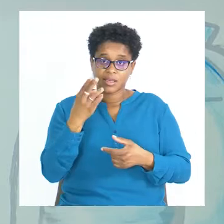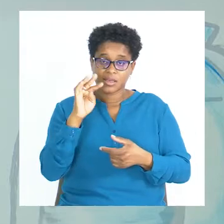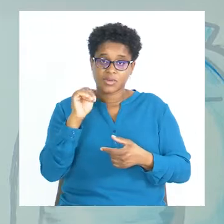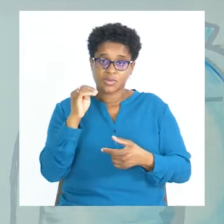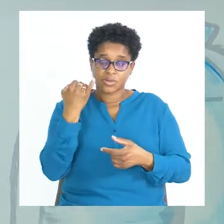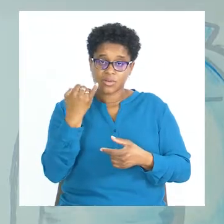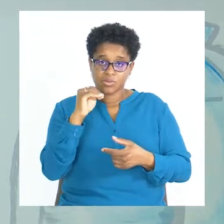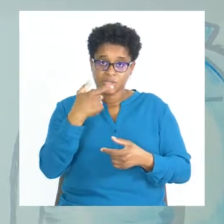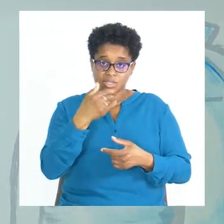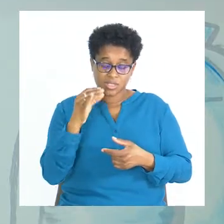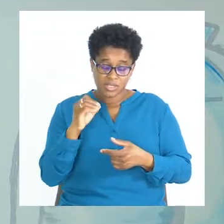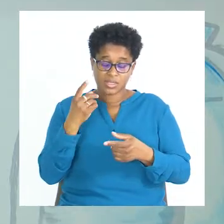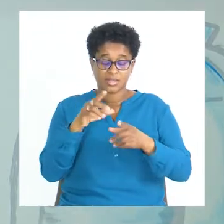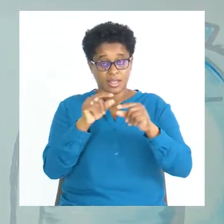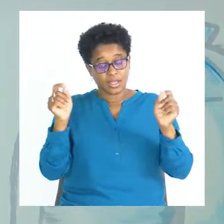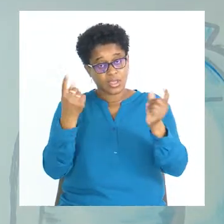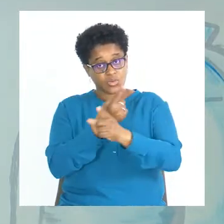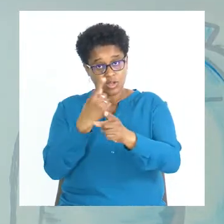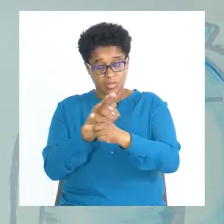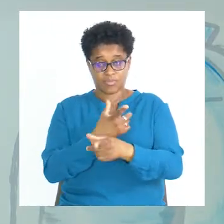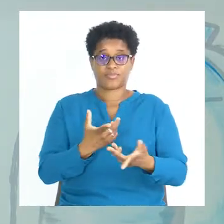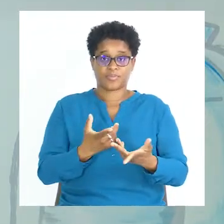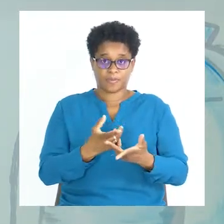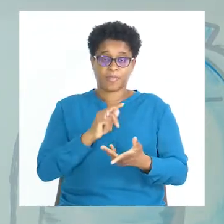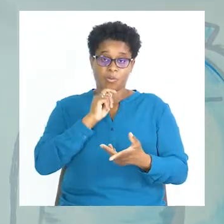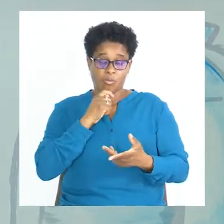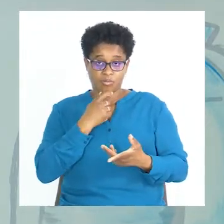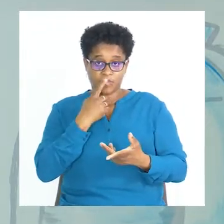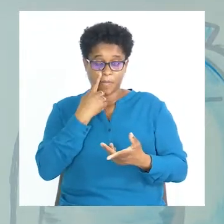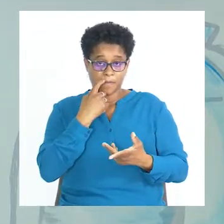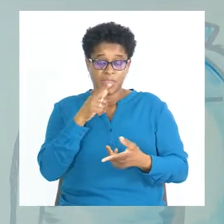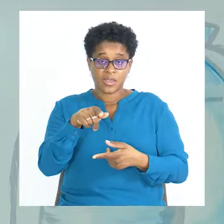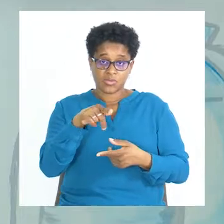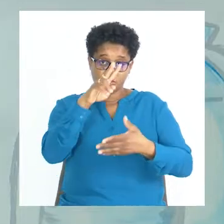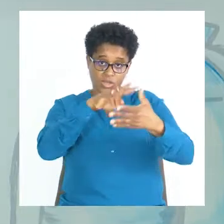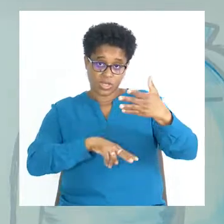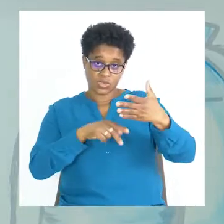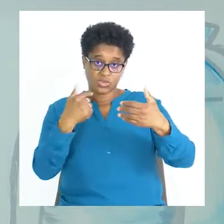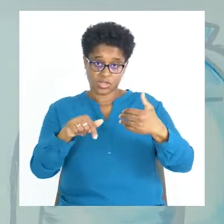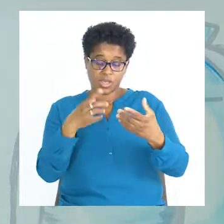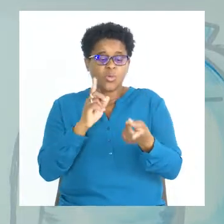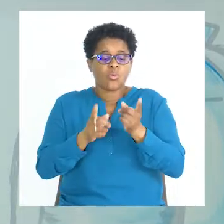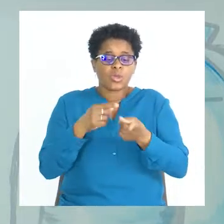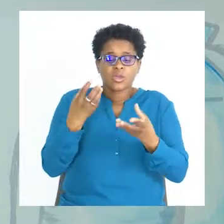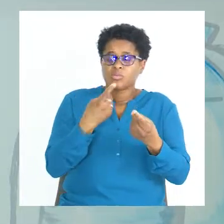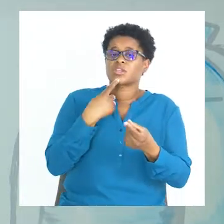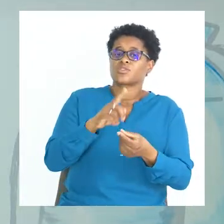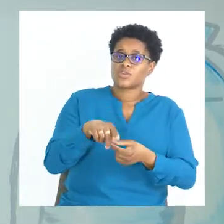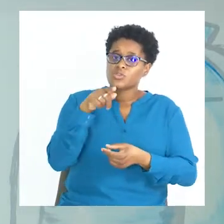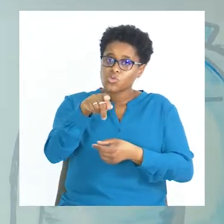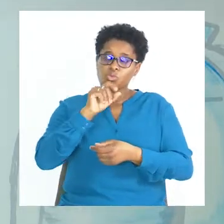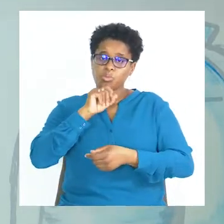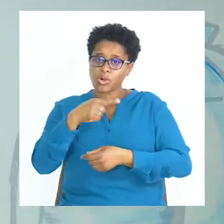código. E temos o contexto. Aqui no contexto, o que é que certas vezes tu